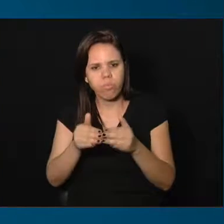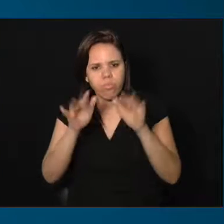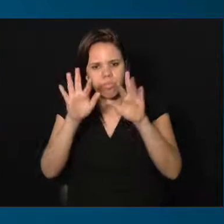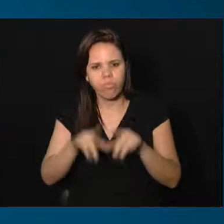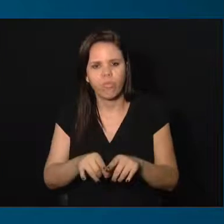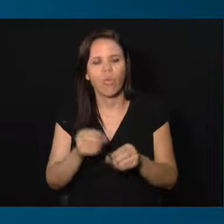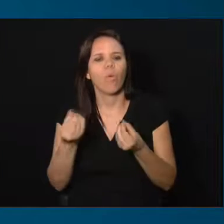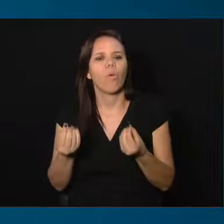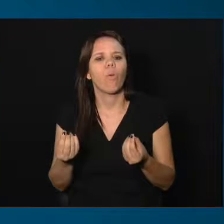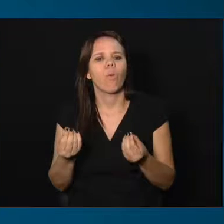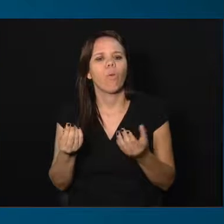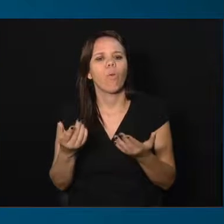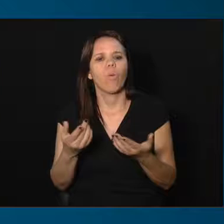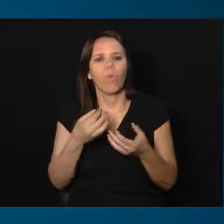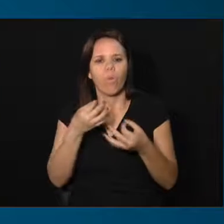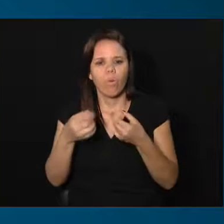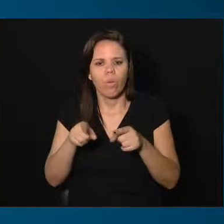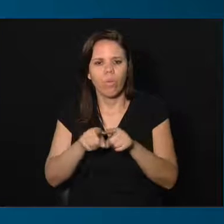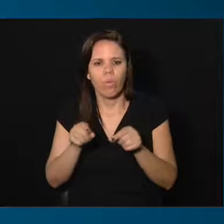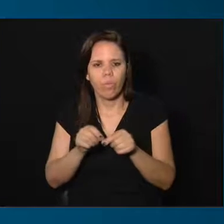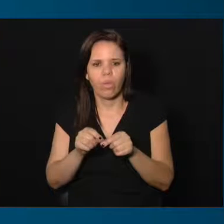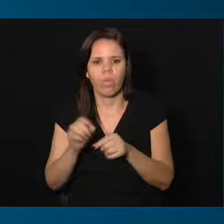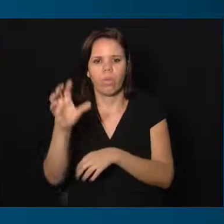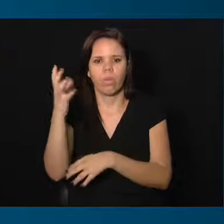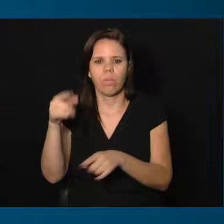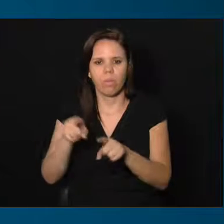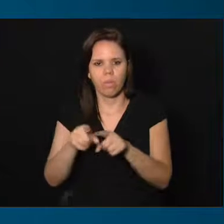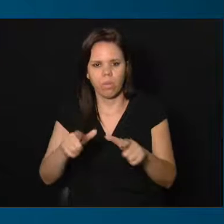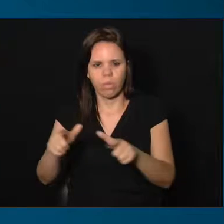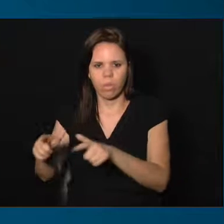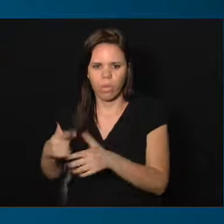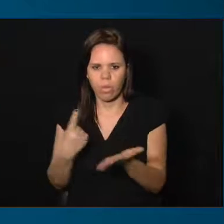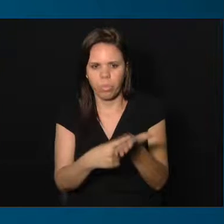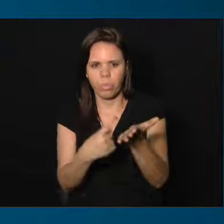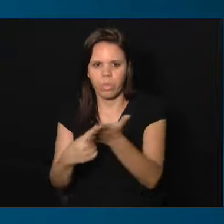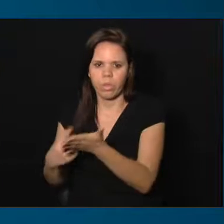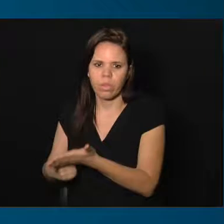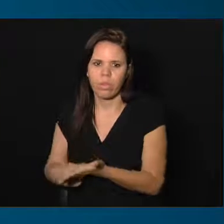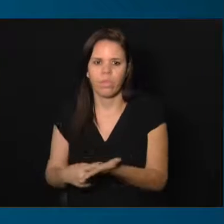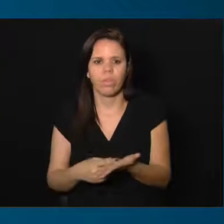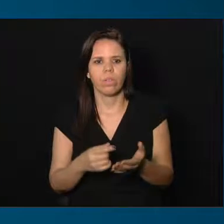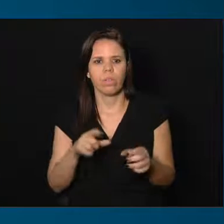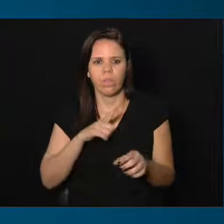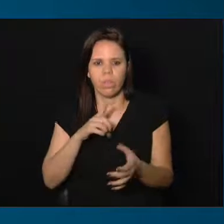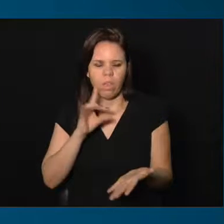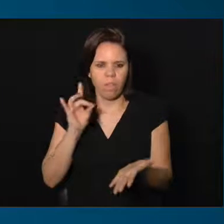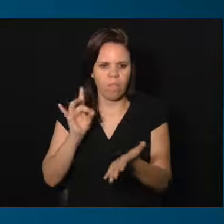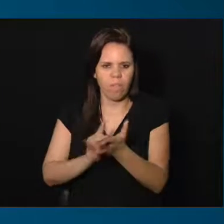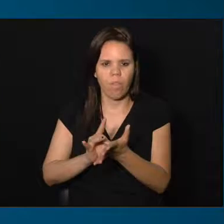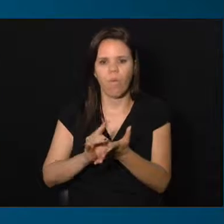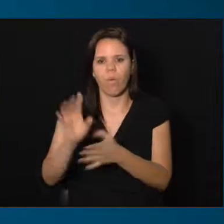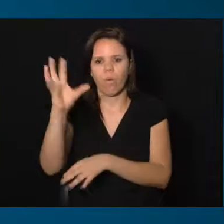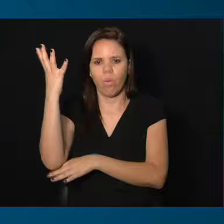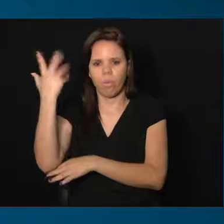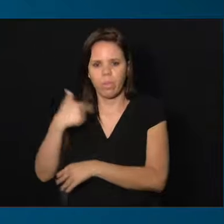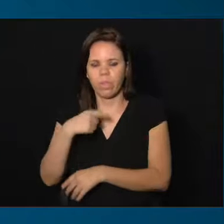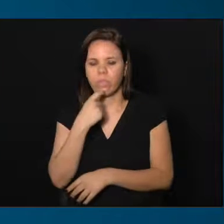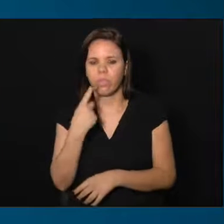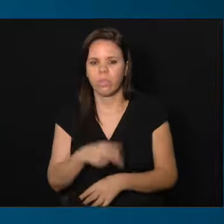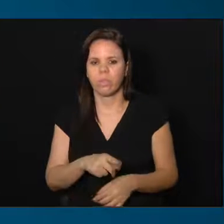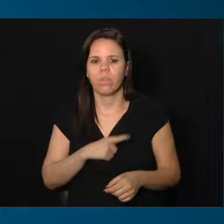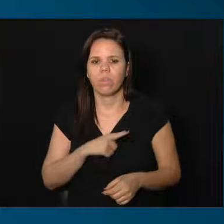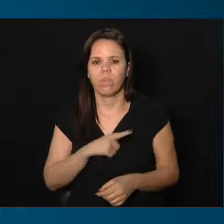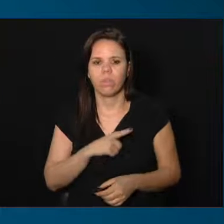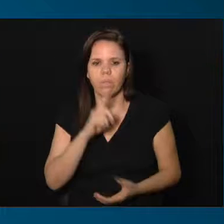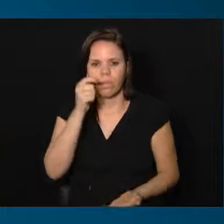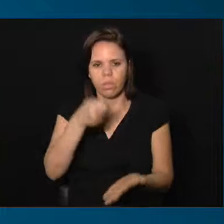de compensação ambiental em sede de termo de compromisso ambiental firmado no licenciamento ambiental de Campinas. Ele